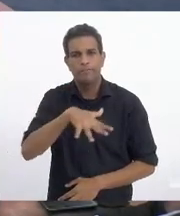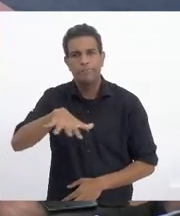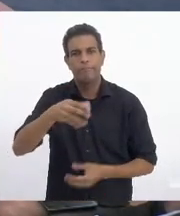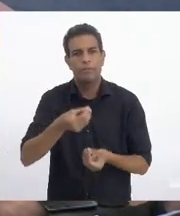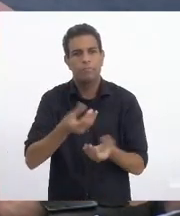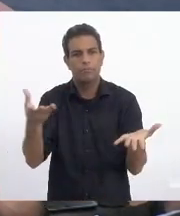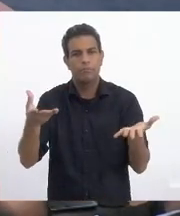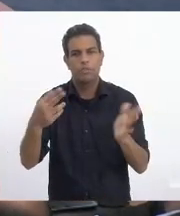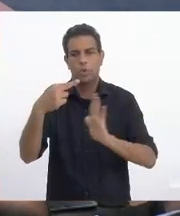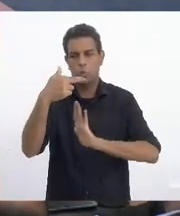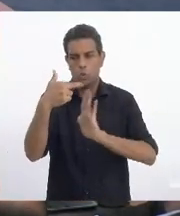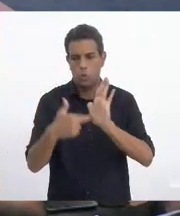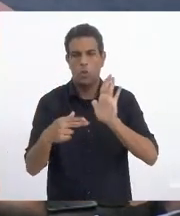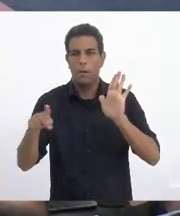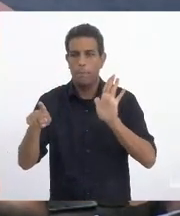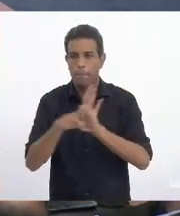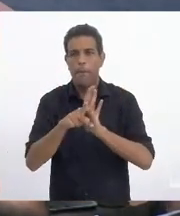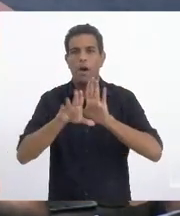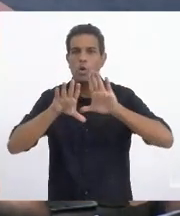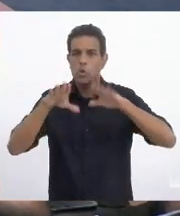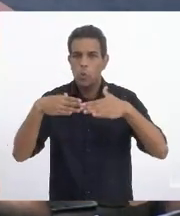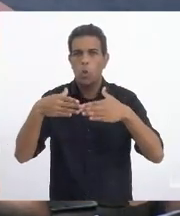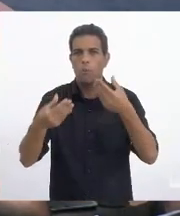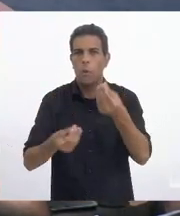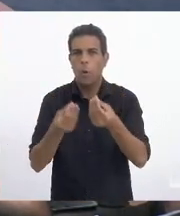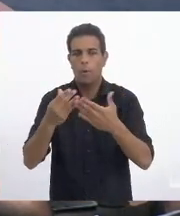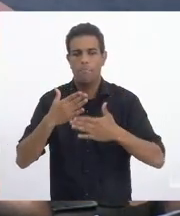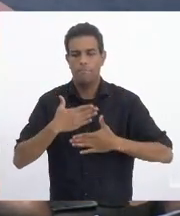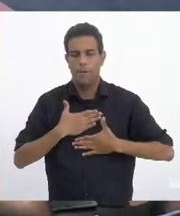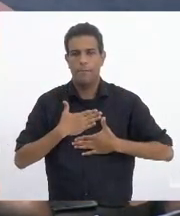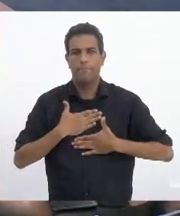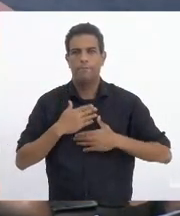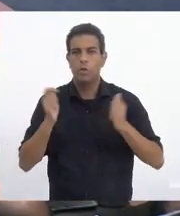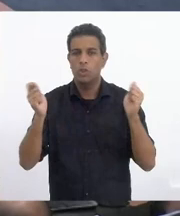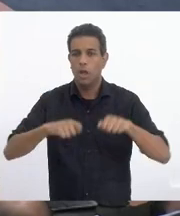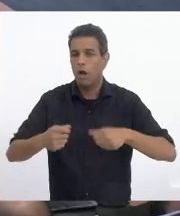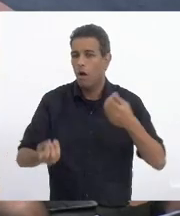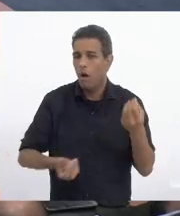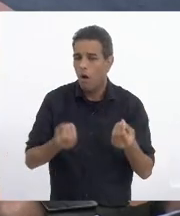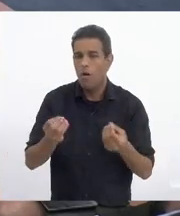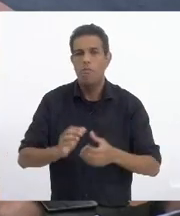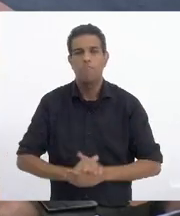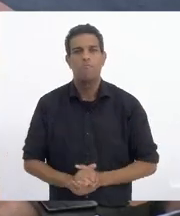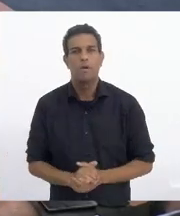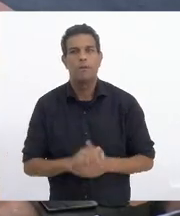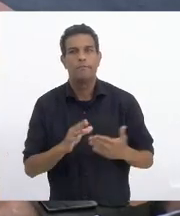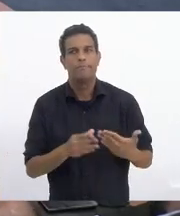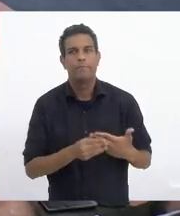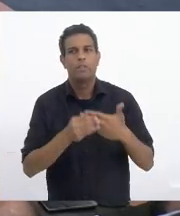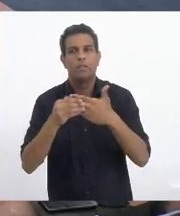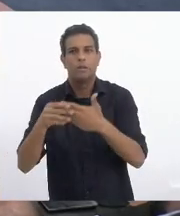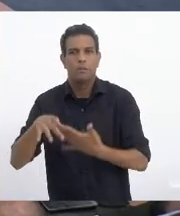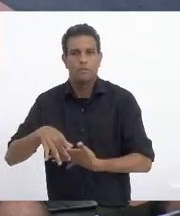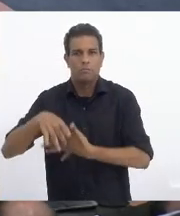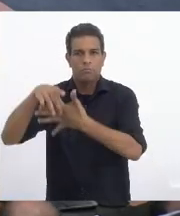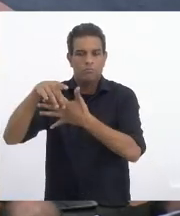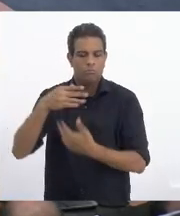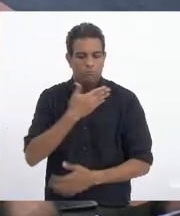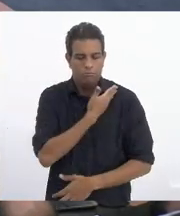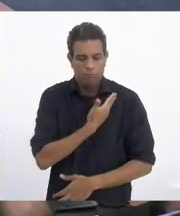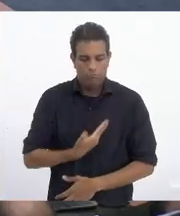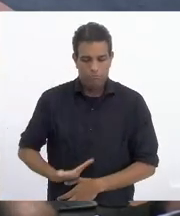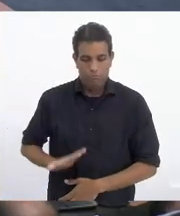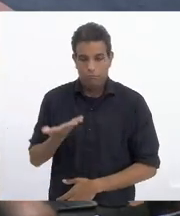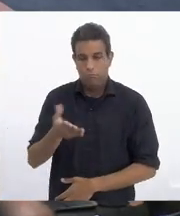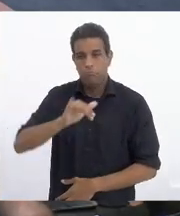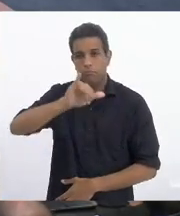encaminhar documentação, podem fazer direto para mim. E como? Encaminhe para a liderança de governo. Cadê a